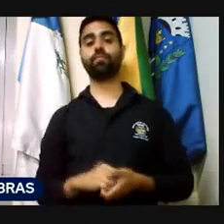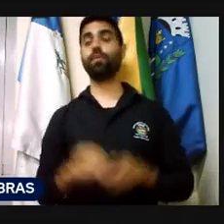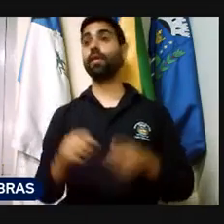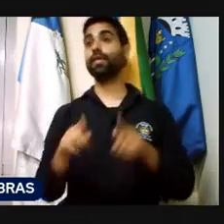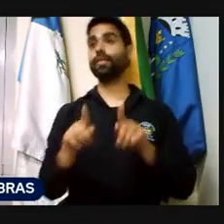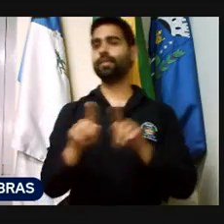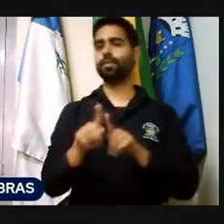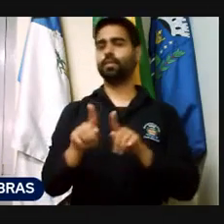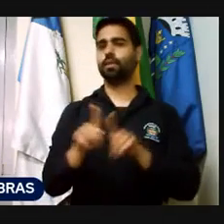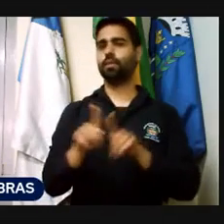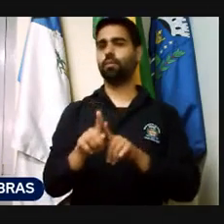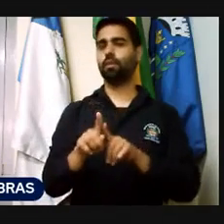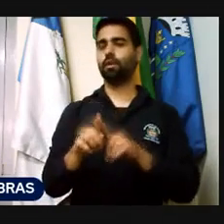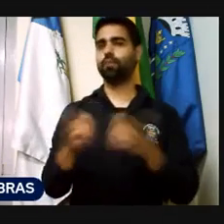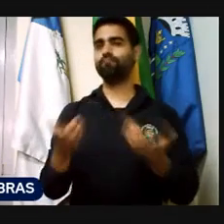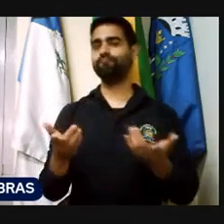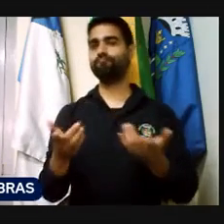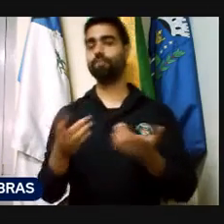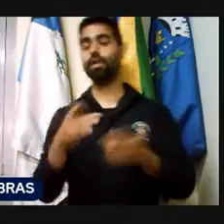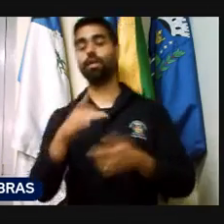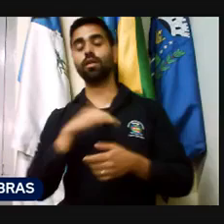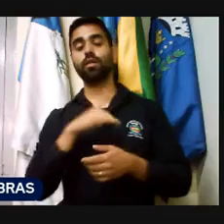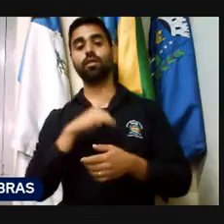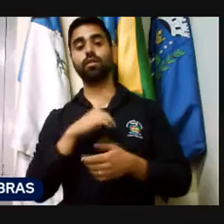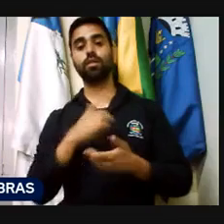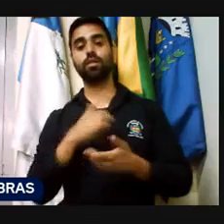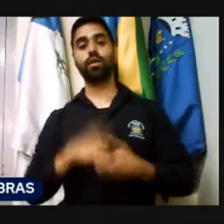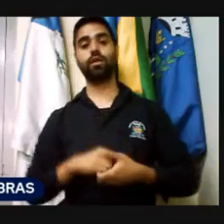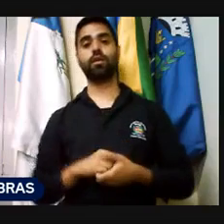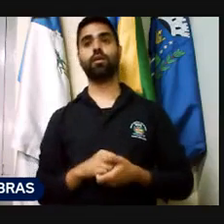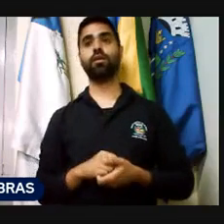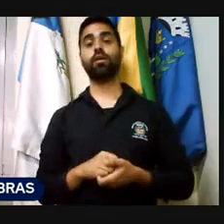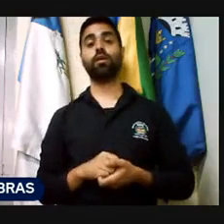apresentou sobre